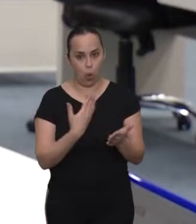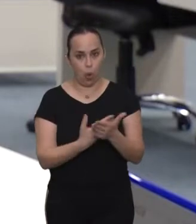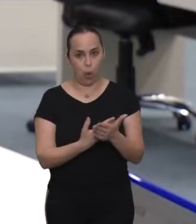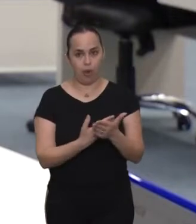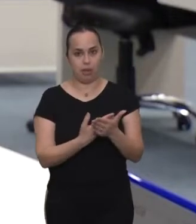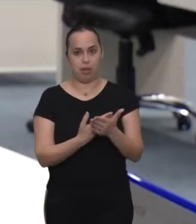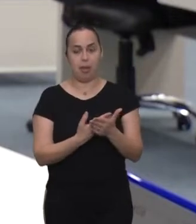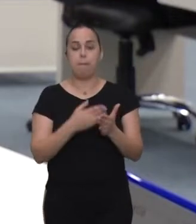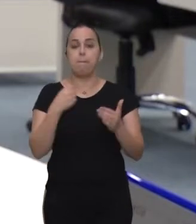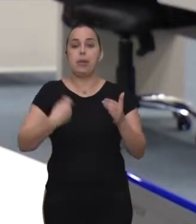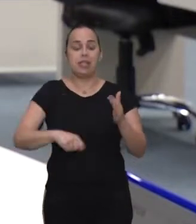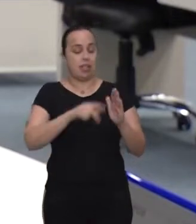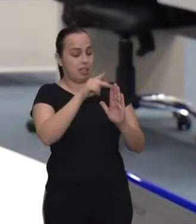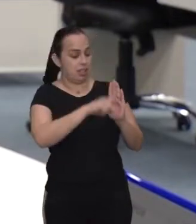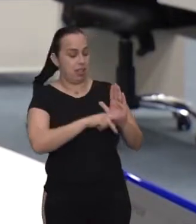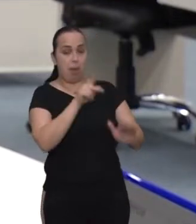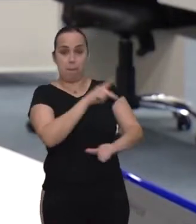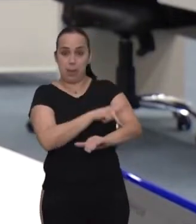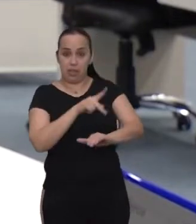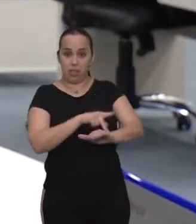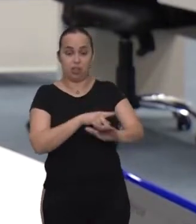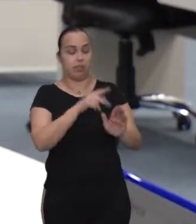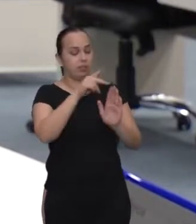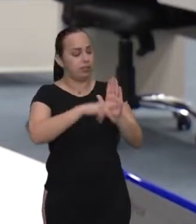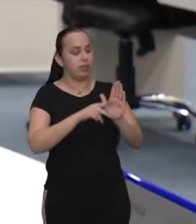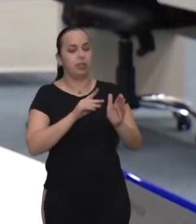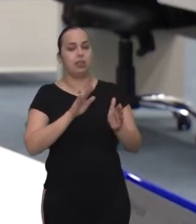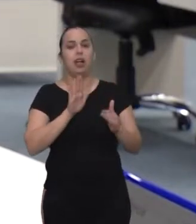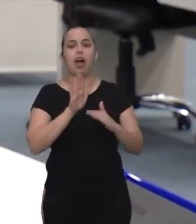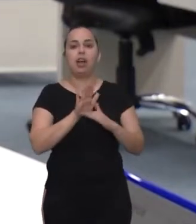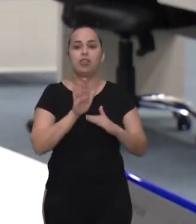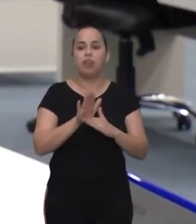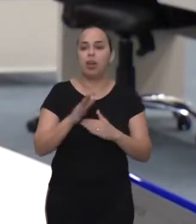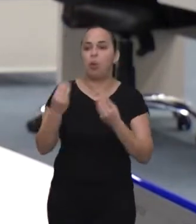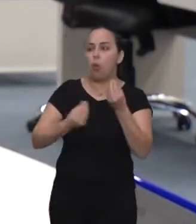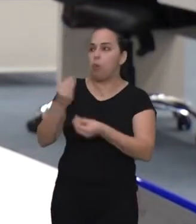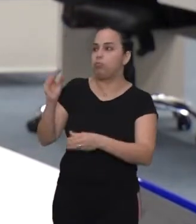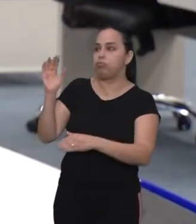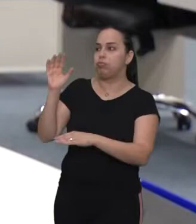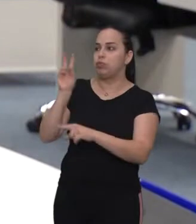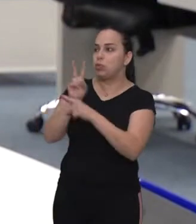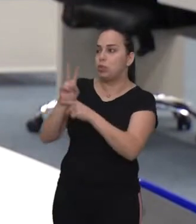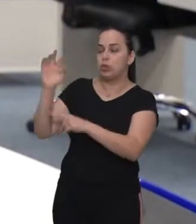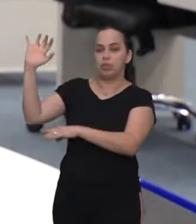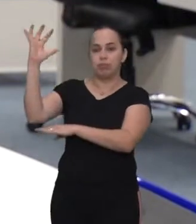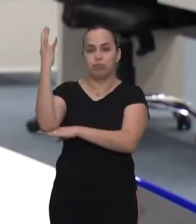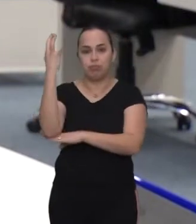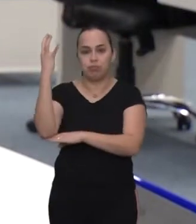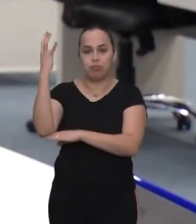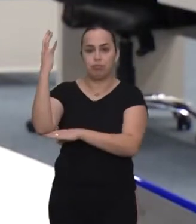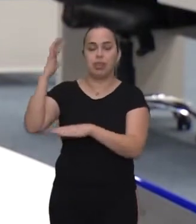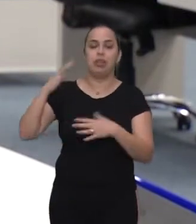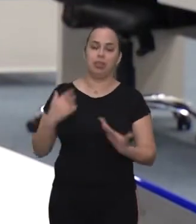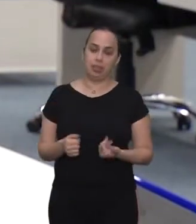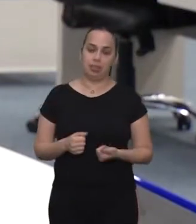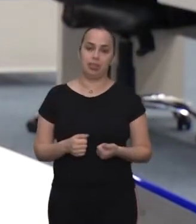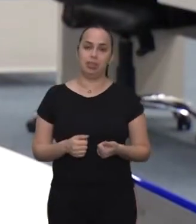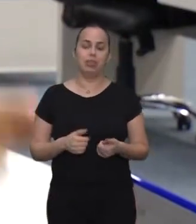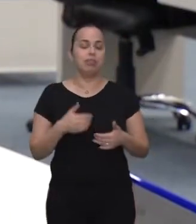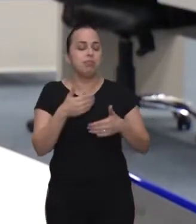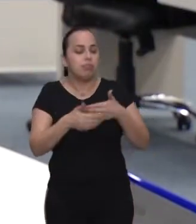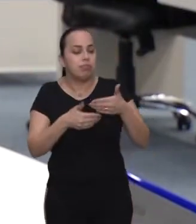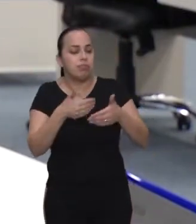escolas né tem que estar no programa educacional a preservação do meio ambiente uma política Global